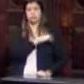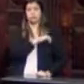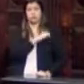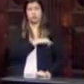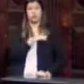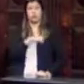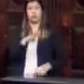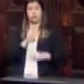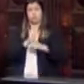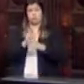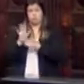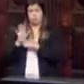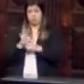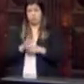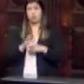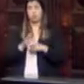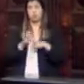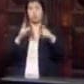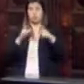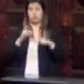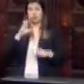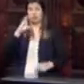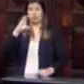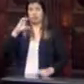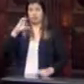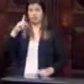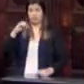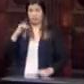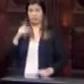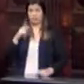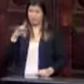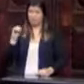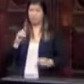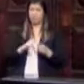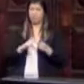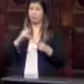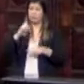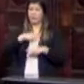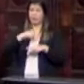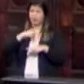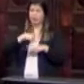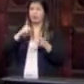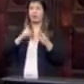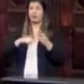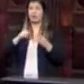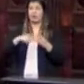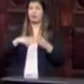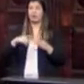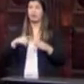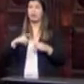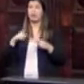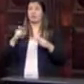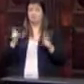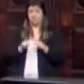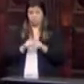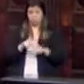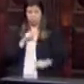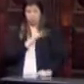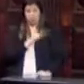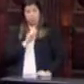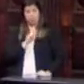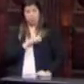esse problema. Áreas como Chapadão, como a Pedreira, quero aqui incluir em São Gonçalo, a área do Salgueiro, são